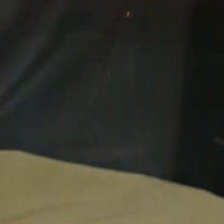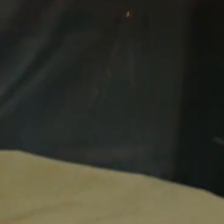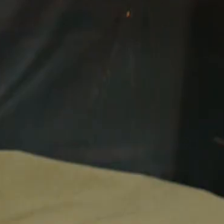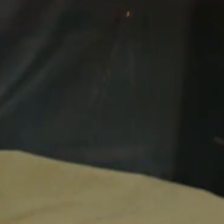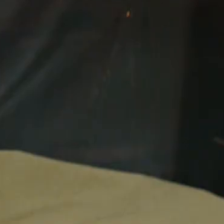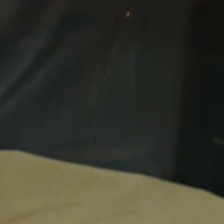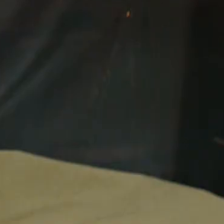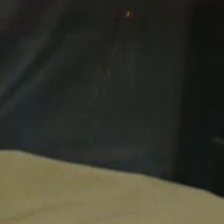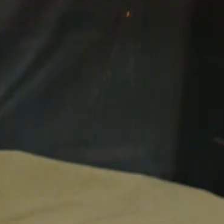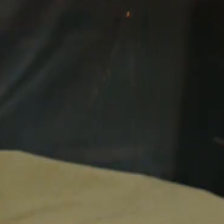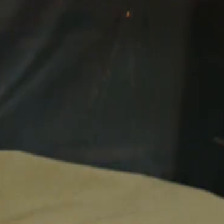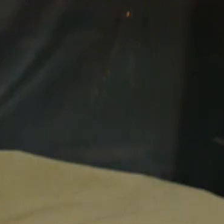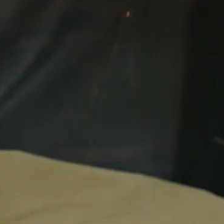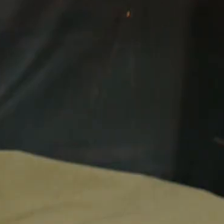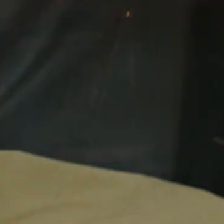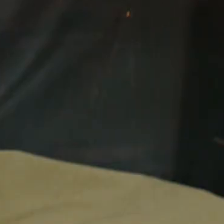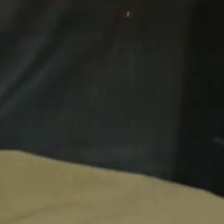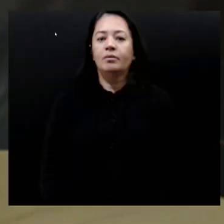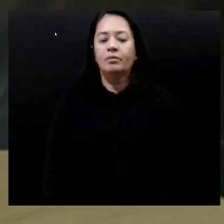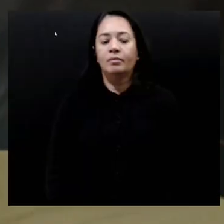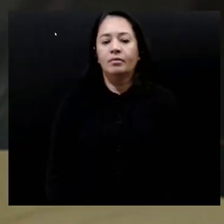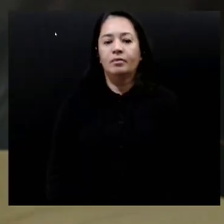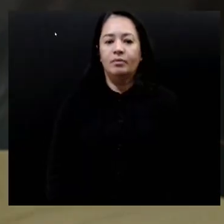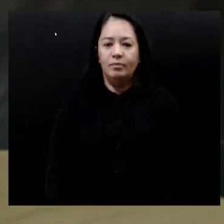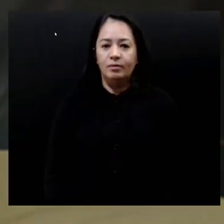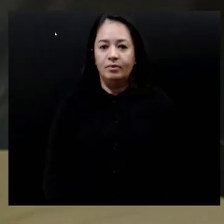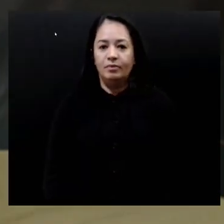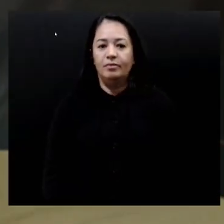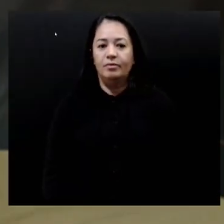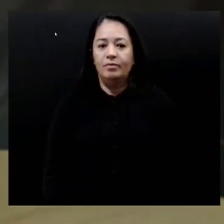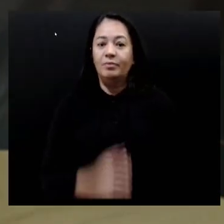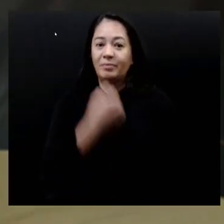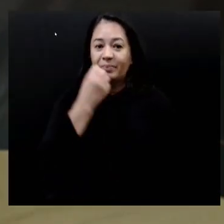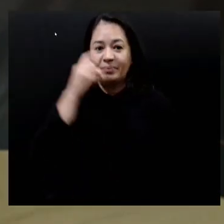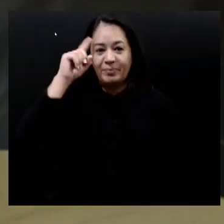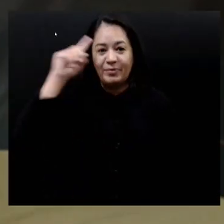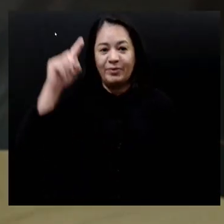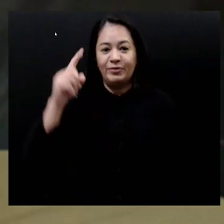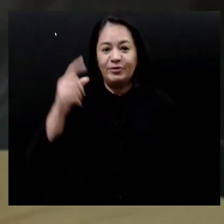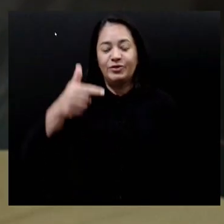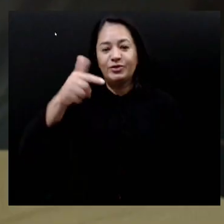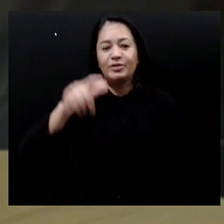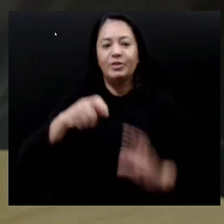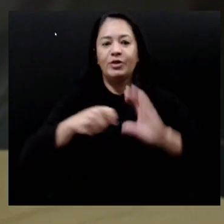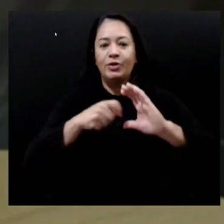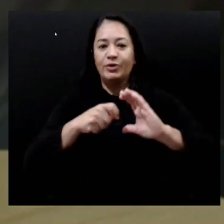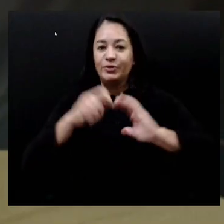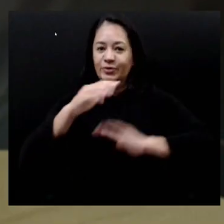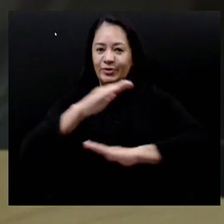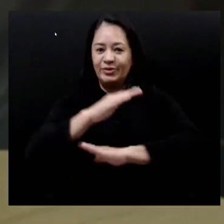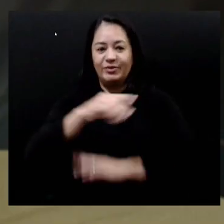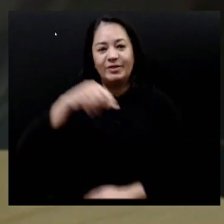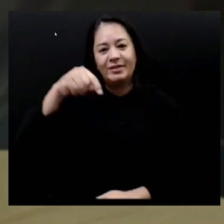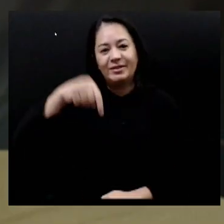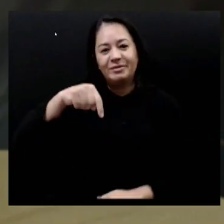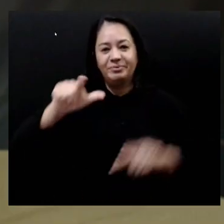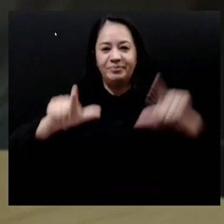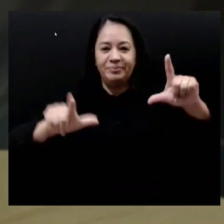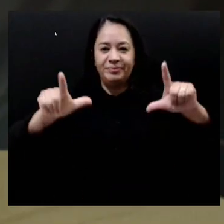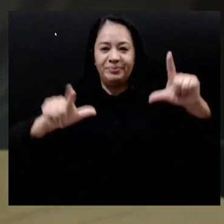Olá, bom dia! Está no ar mais uma edição do Estúdio Câmara, aqui na TV Câmara Campinas.